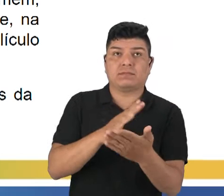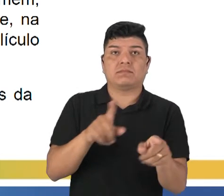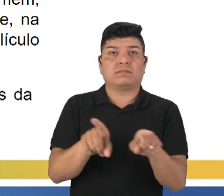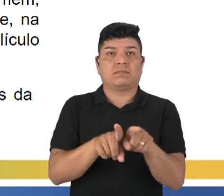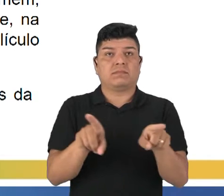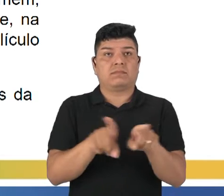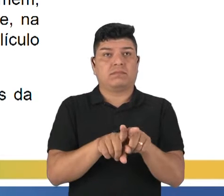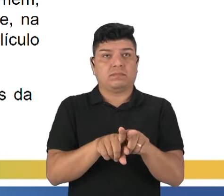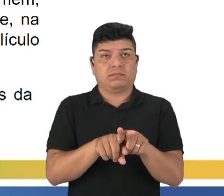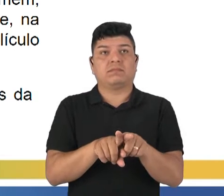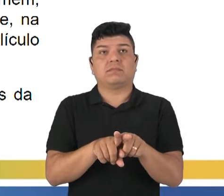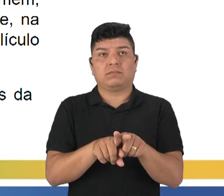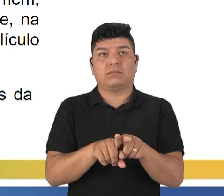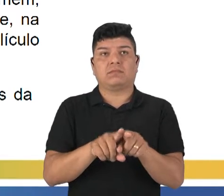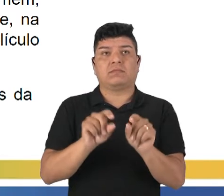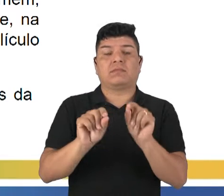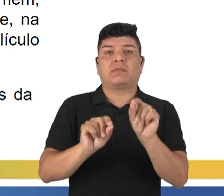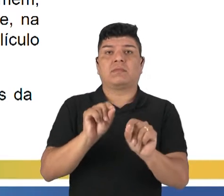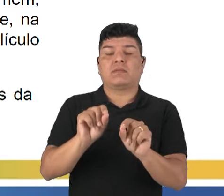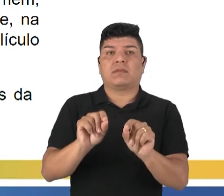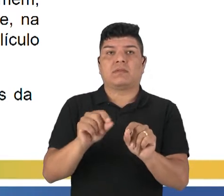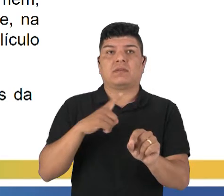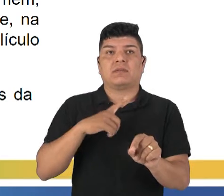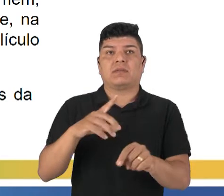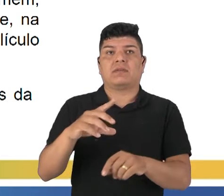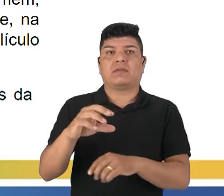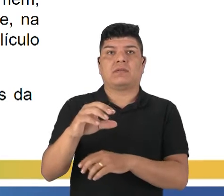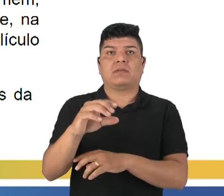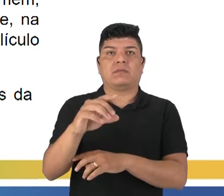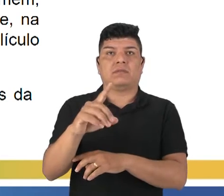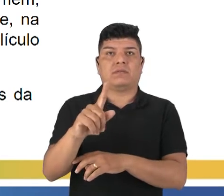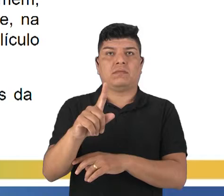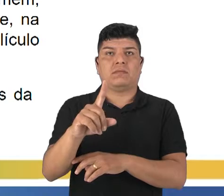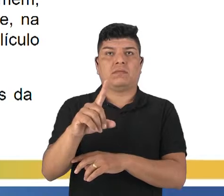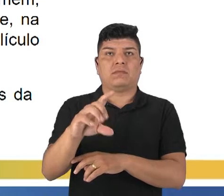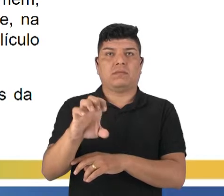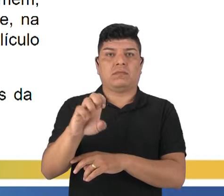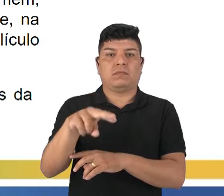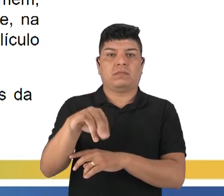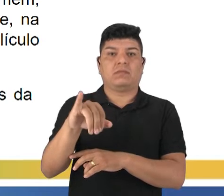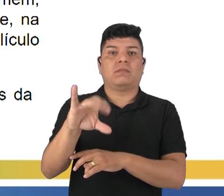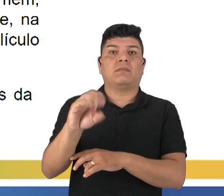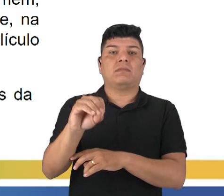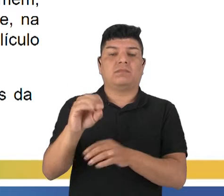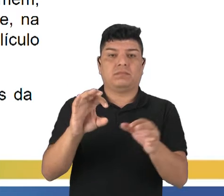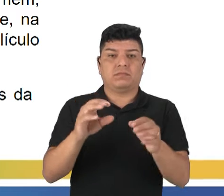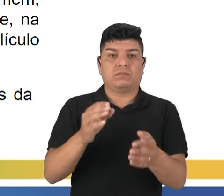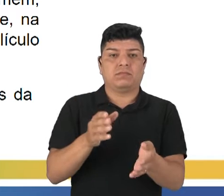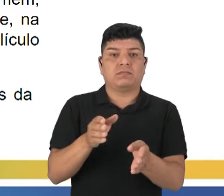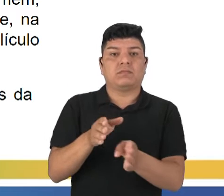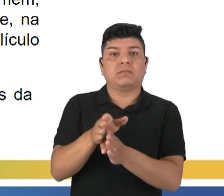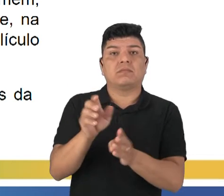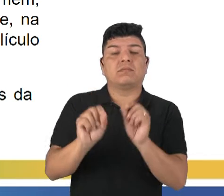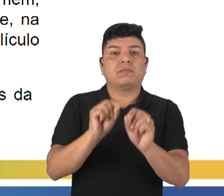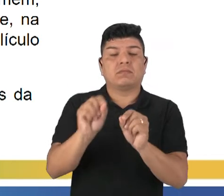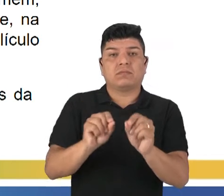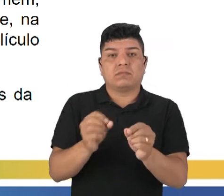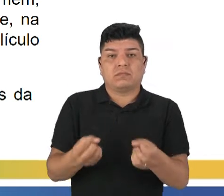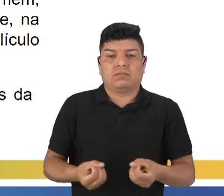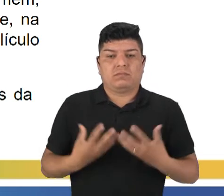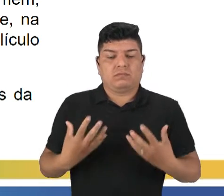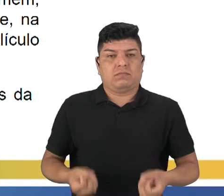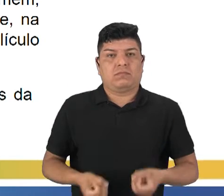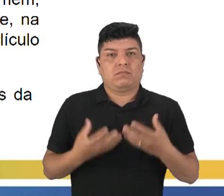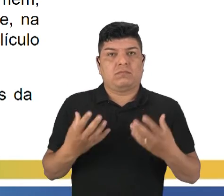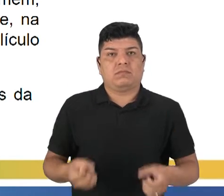por exemplo, o adenocortitrófico, que estimula a liberação de hormônios